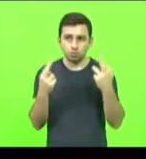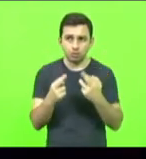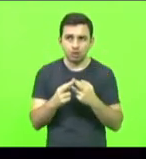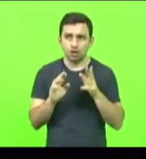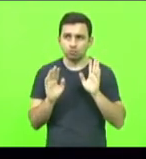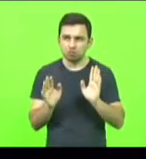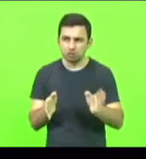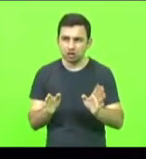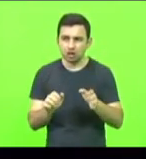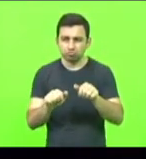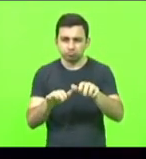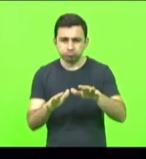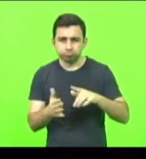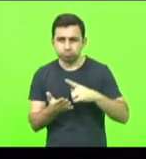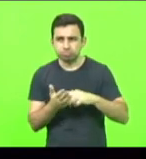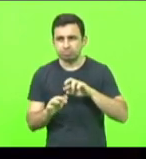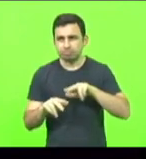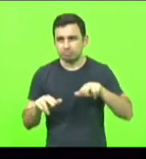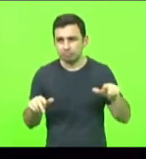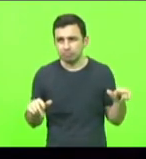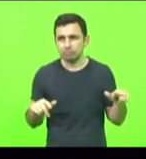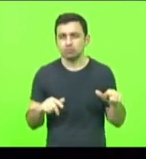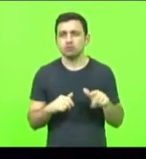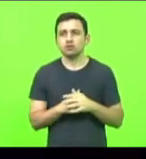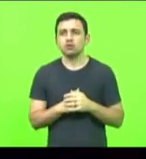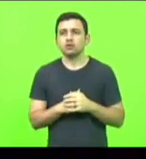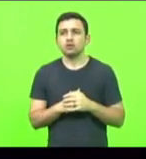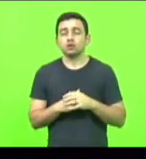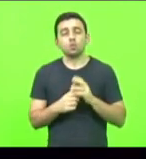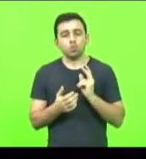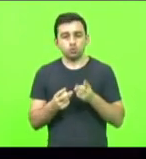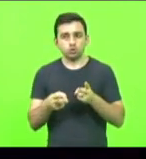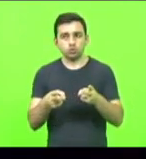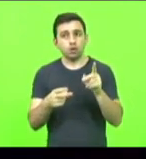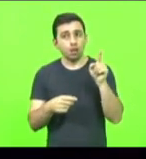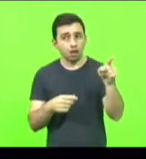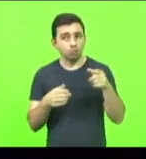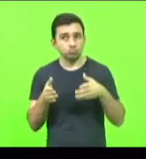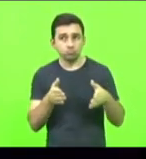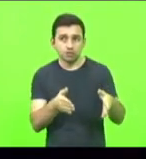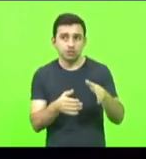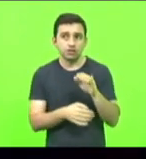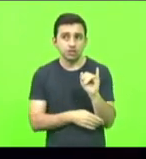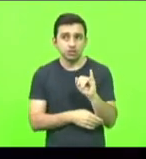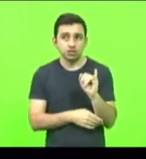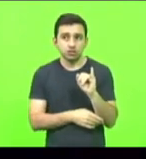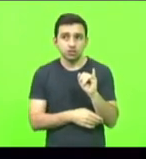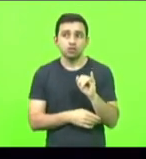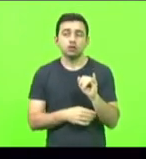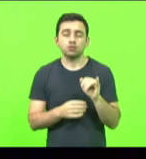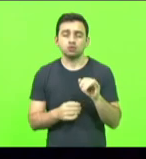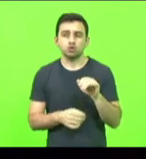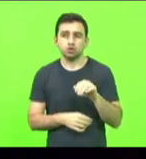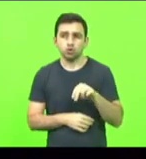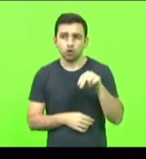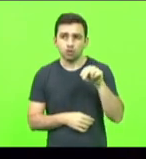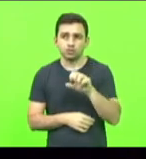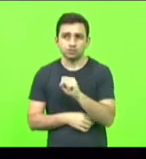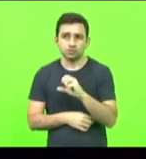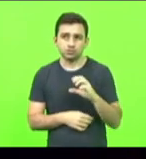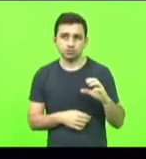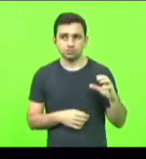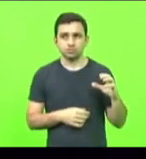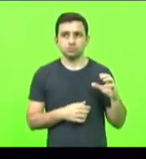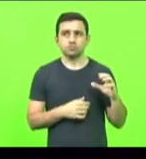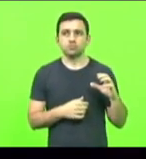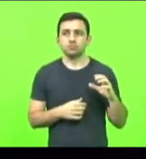e elas ainda continuarão no Alto Vale do Rio Itajaí, na região norte de Santa Catarina,